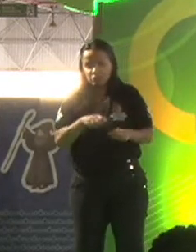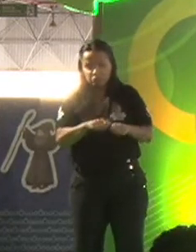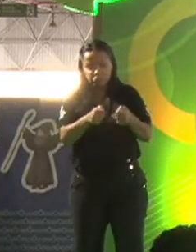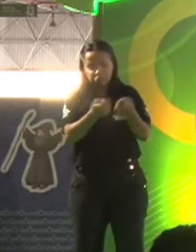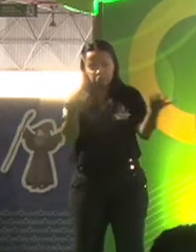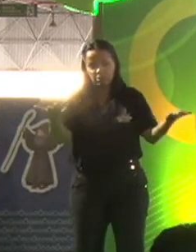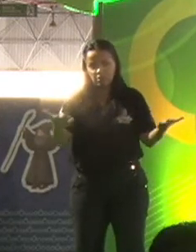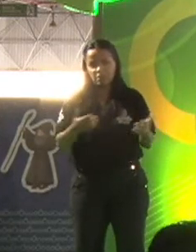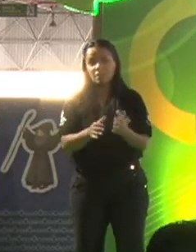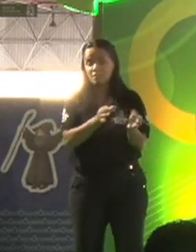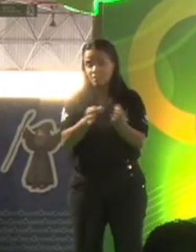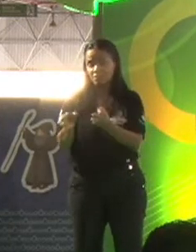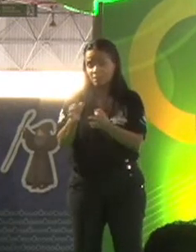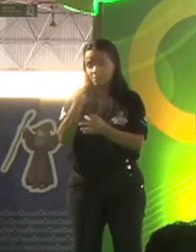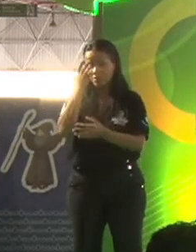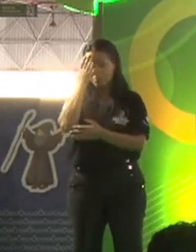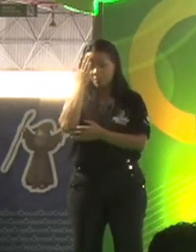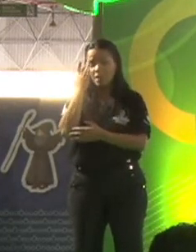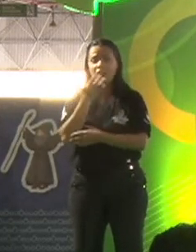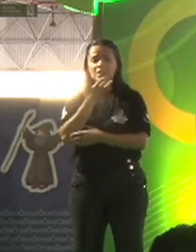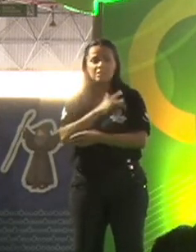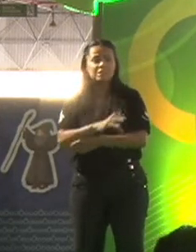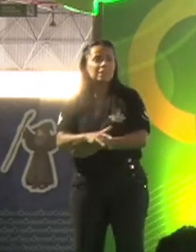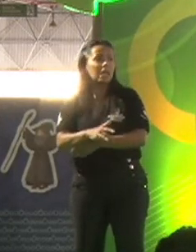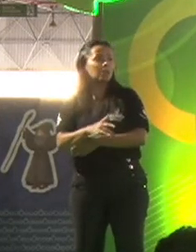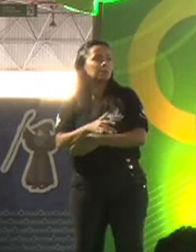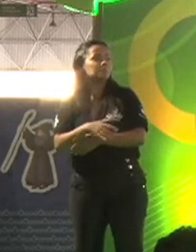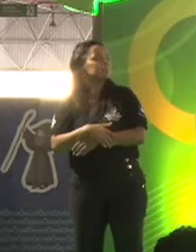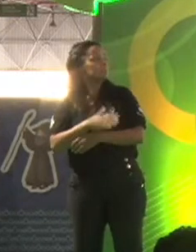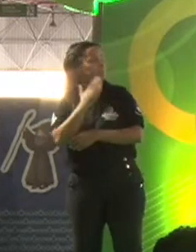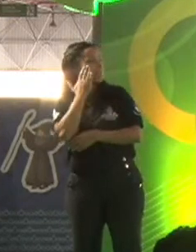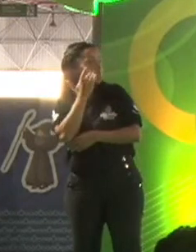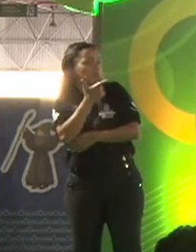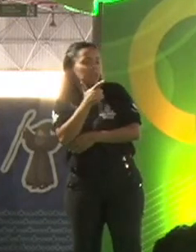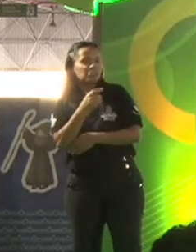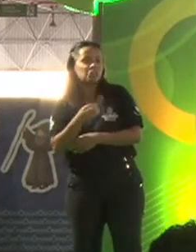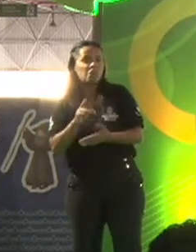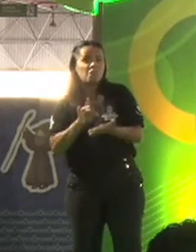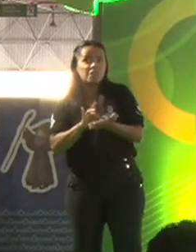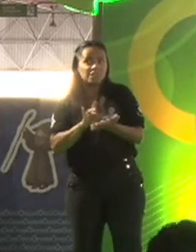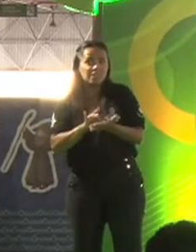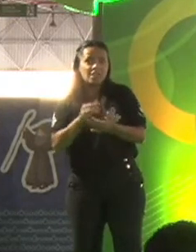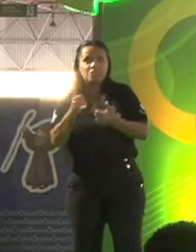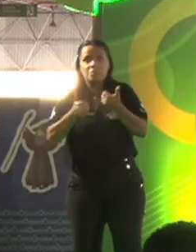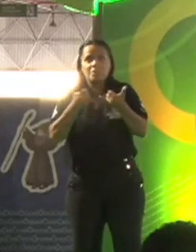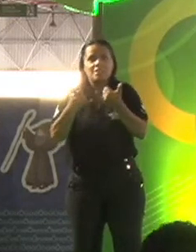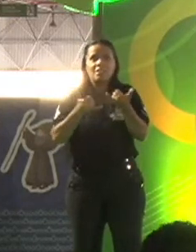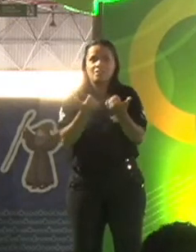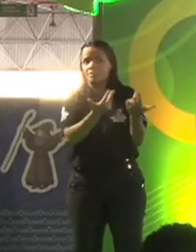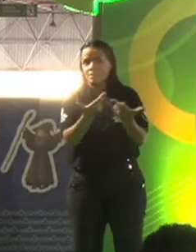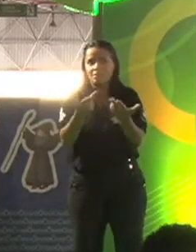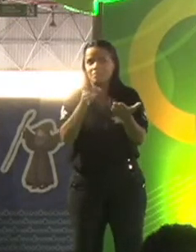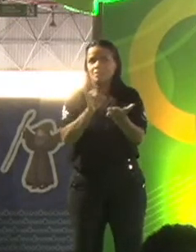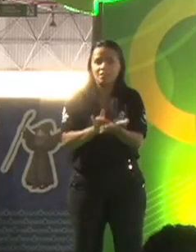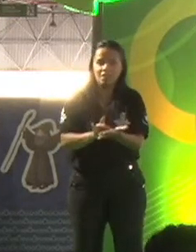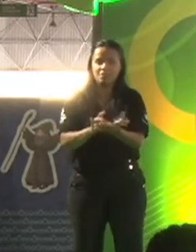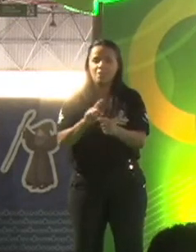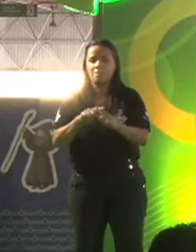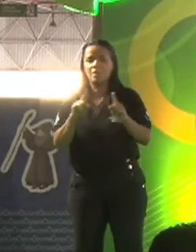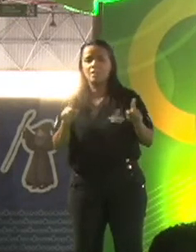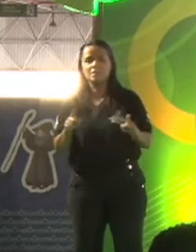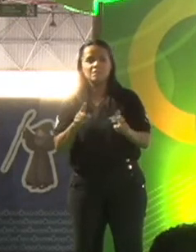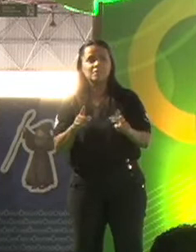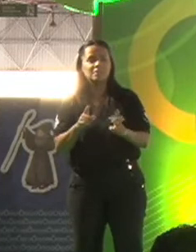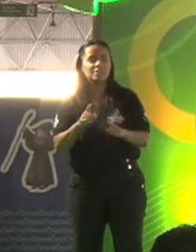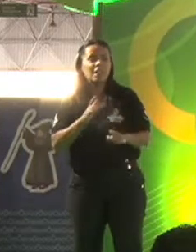ali não é de verdade ali não tinha a magia dela achar que aquilo ali é um Toy Story que ele tá tá ganhando vida mas